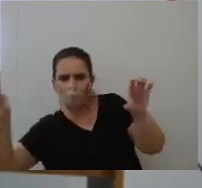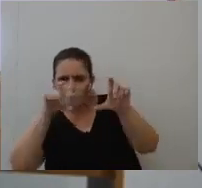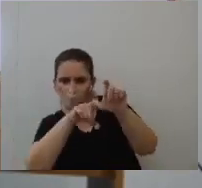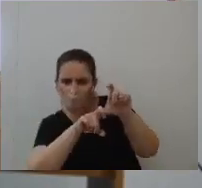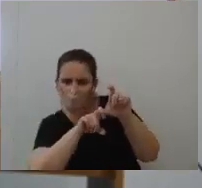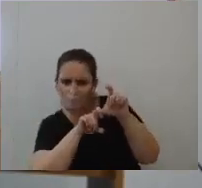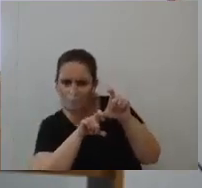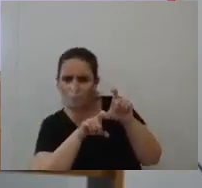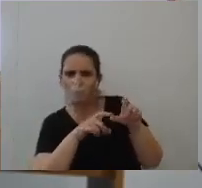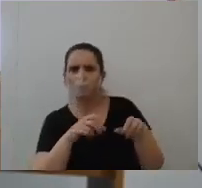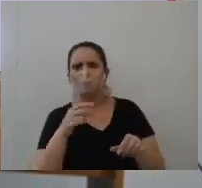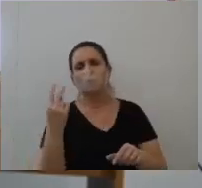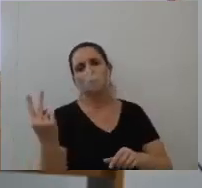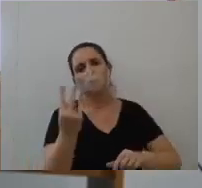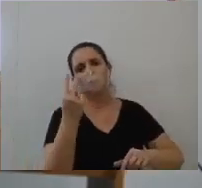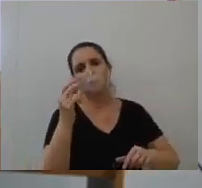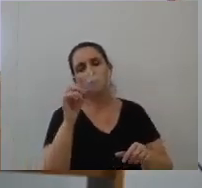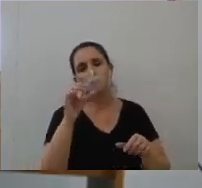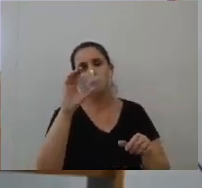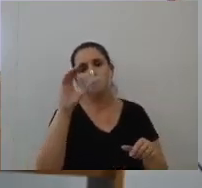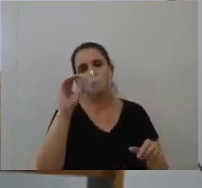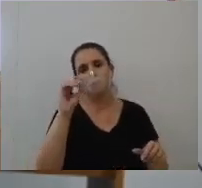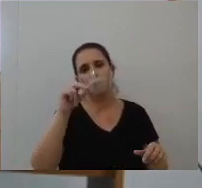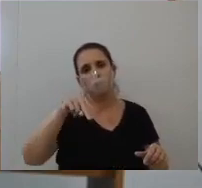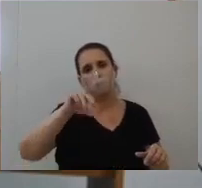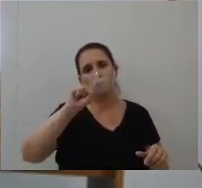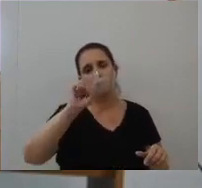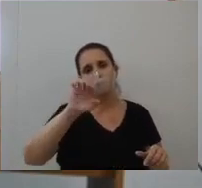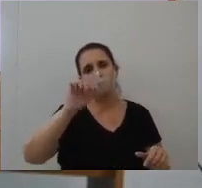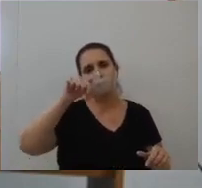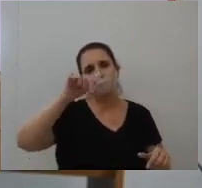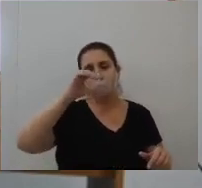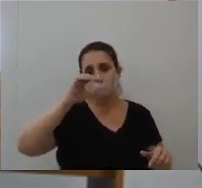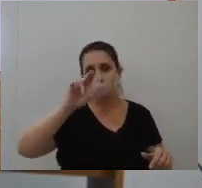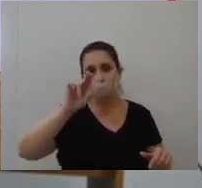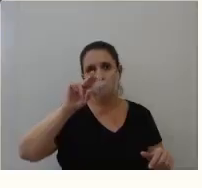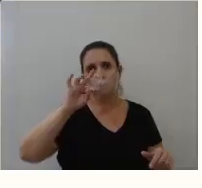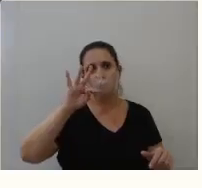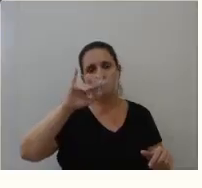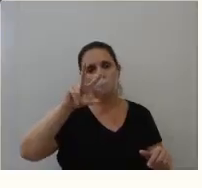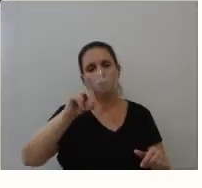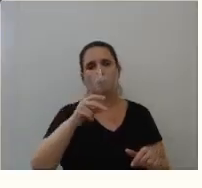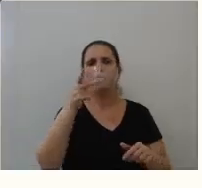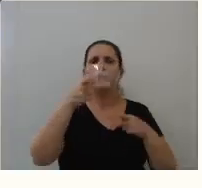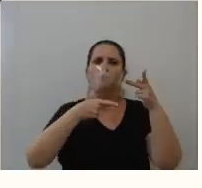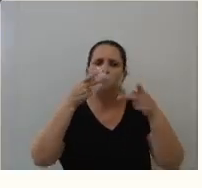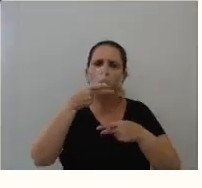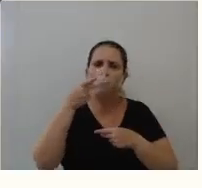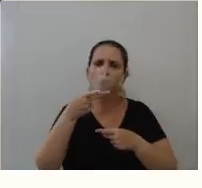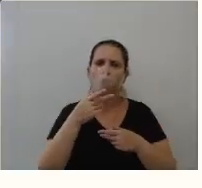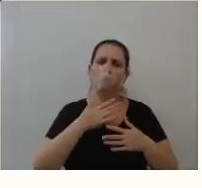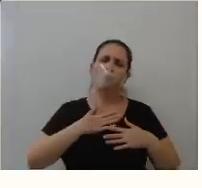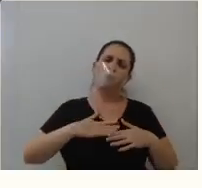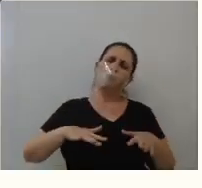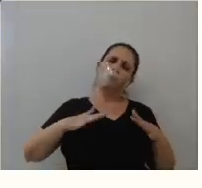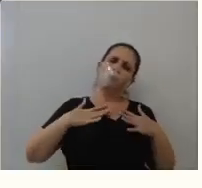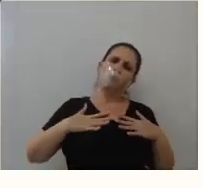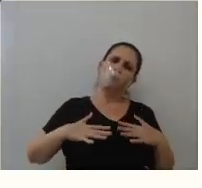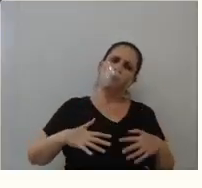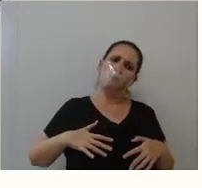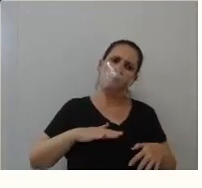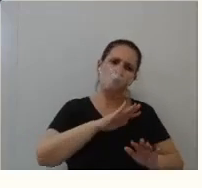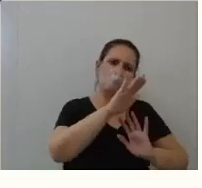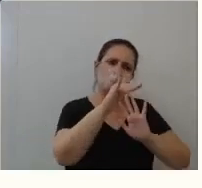tem valor consecutivo, ok? Outro exemplo. Falou com uma calma que